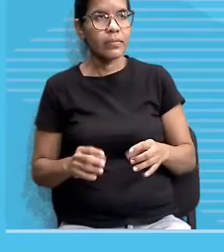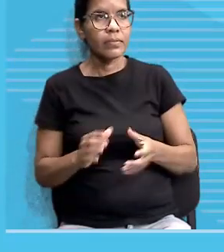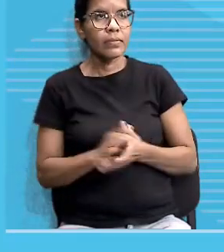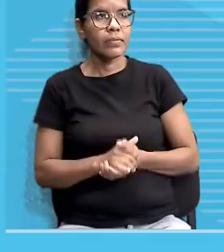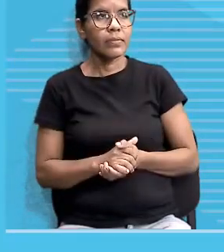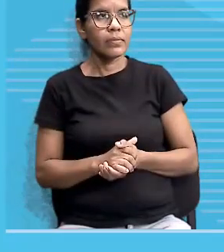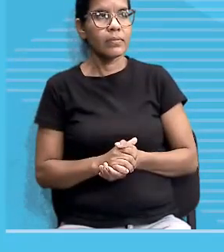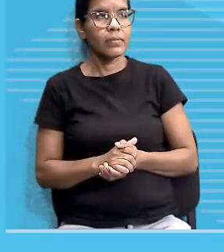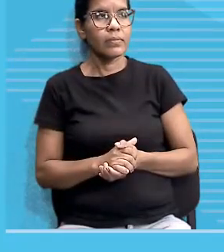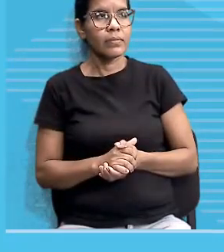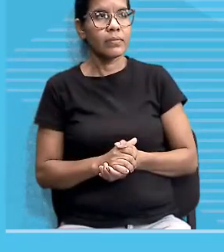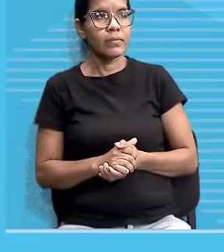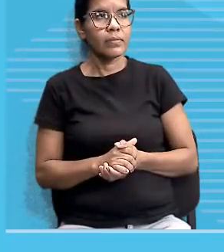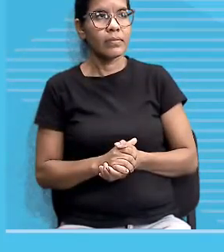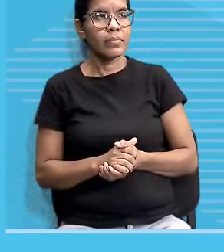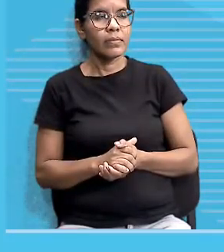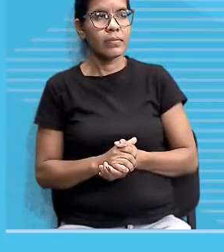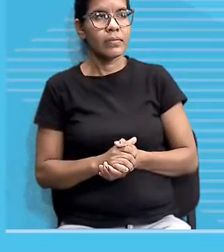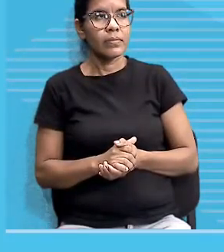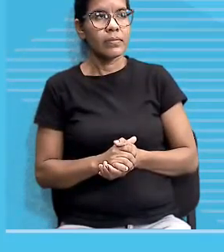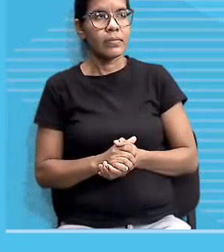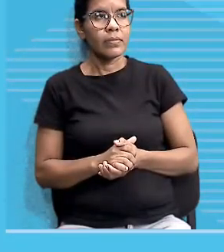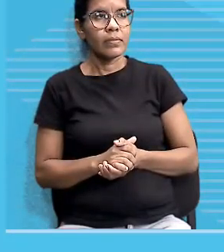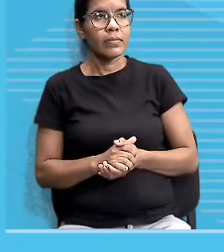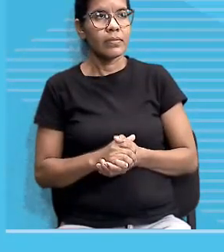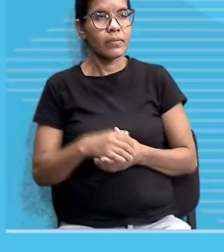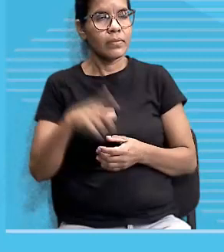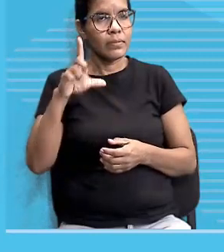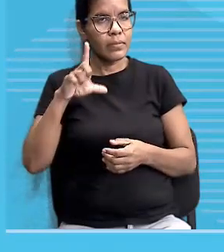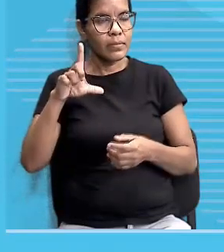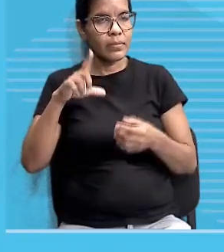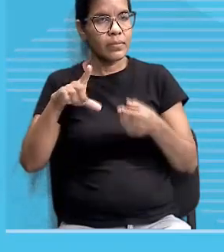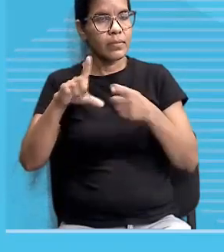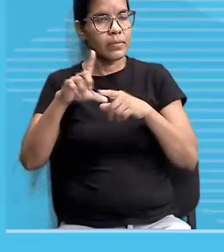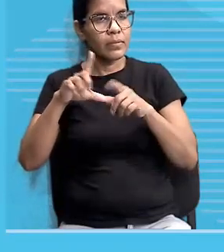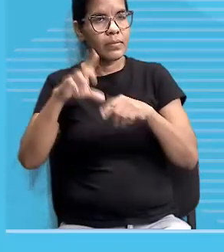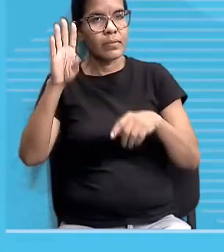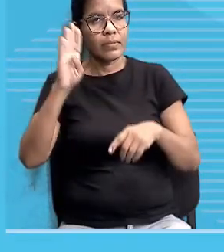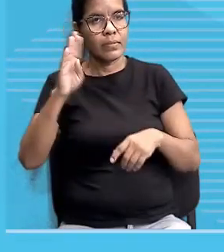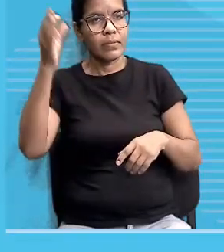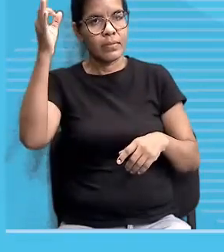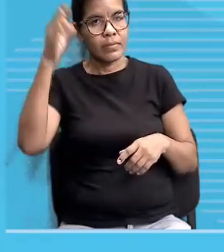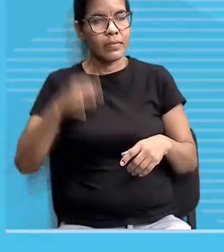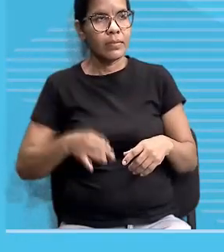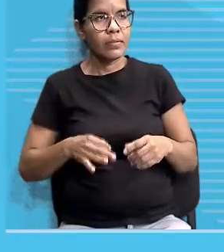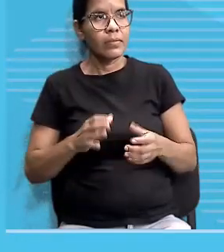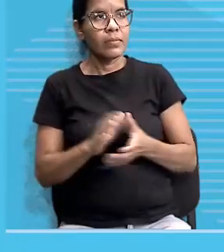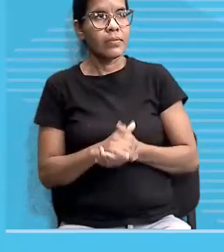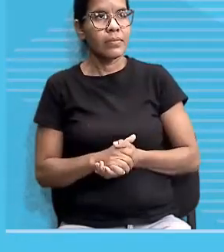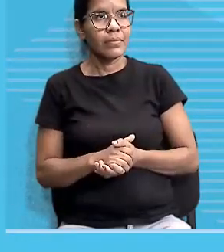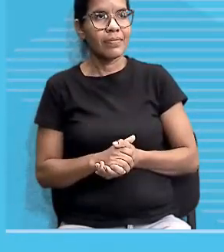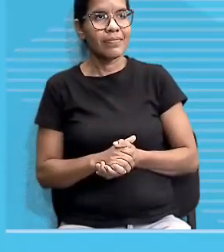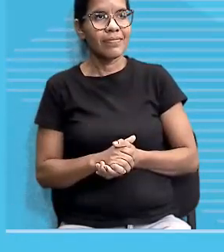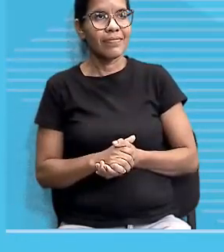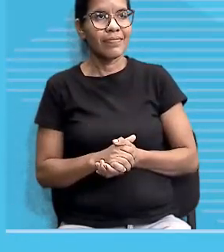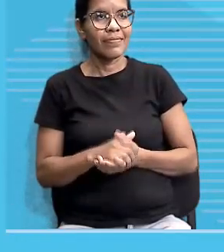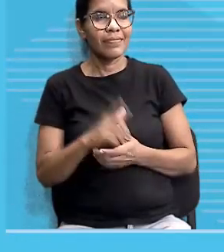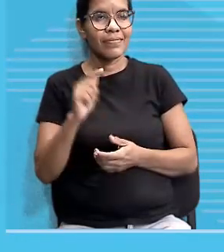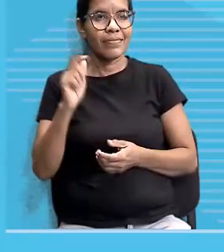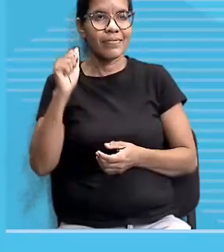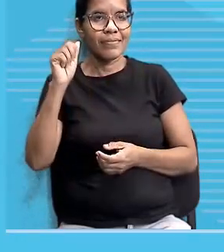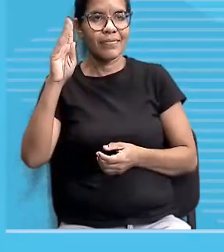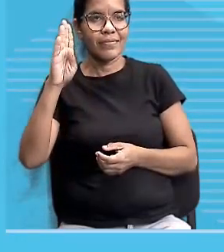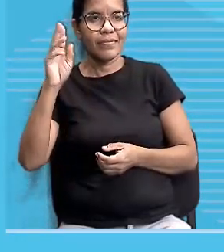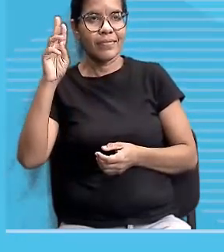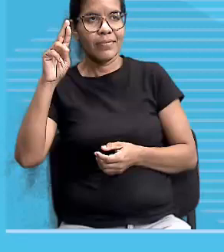é mesmo letra b de bola bom o Gabriel aí tá sem por cento de aproveitamento